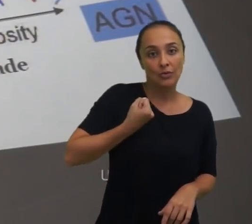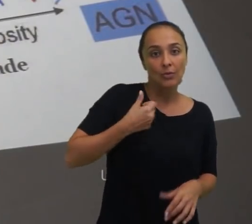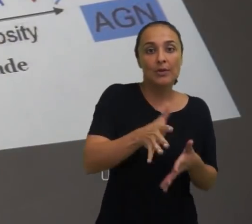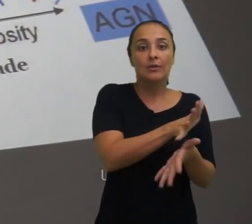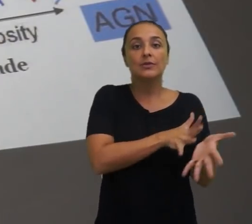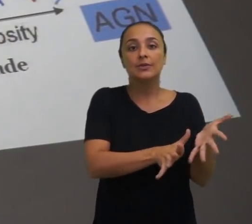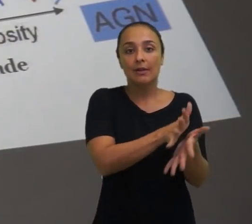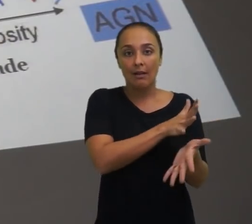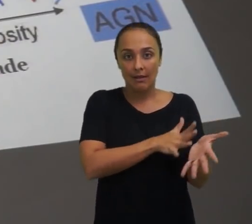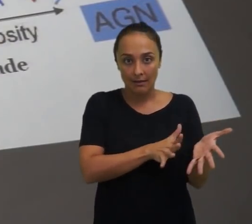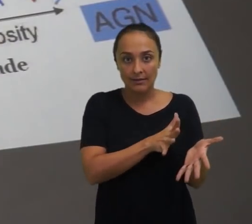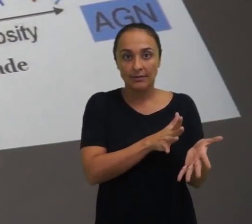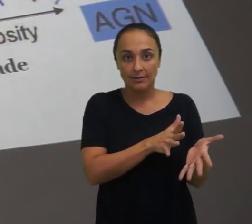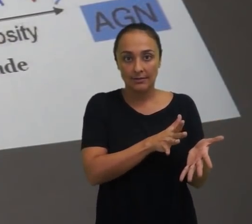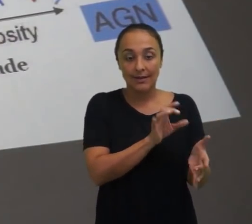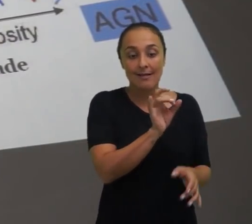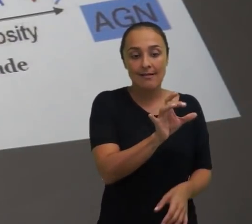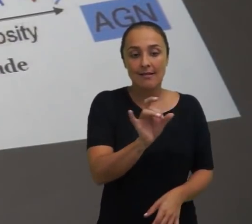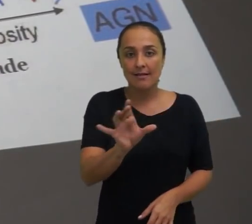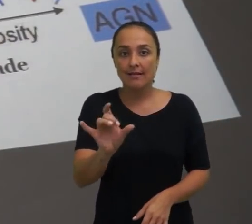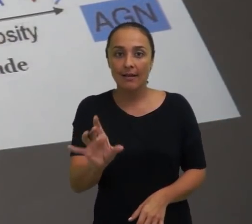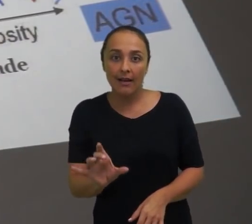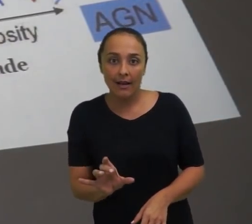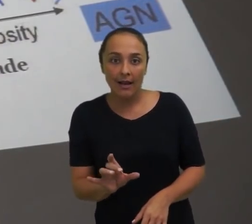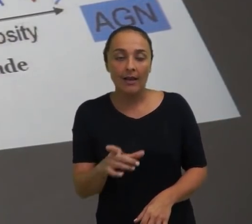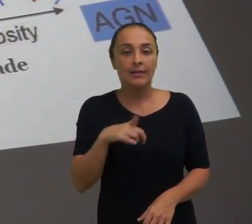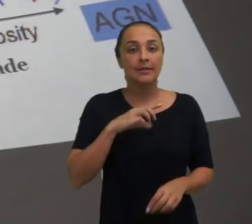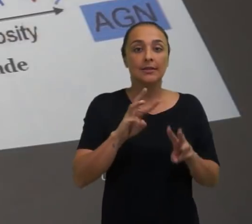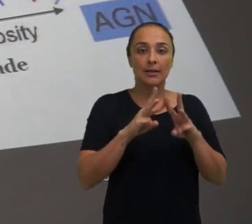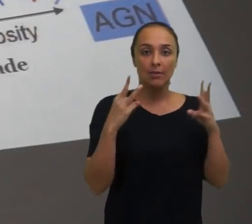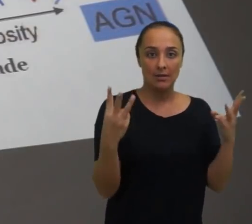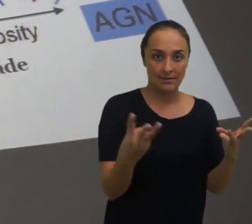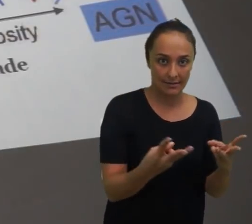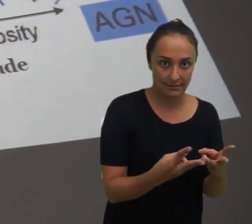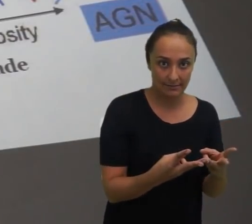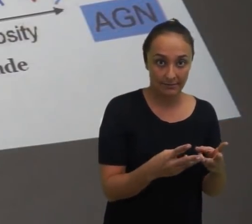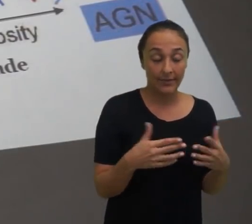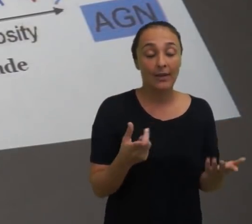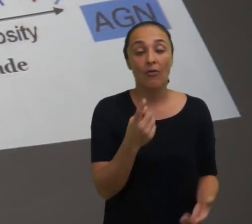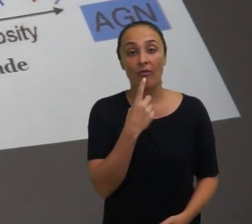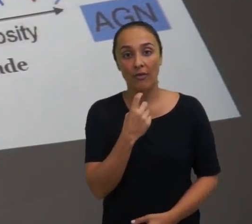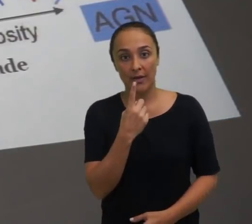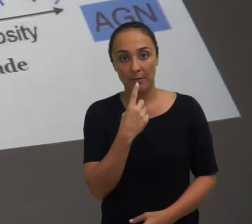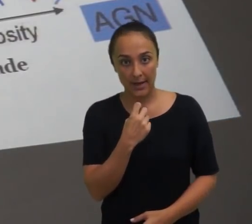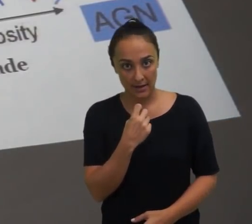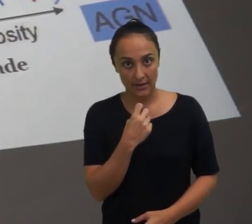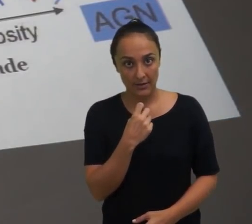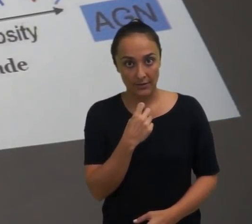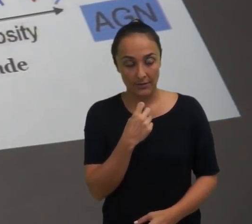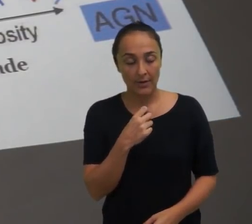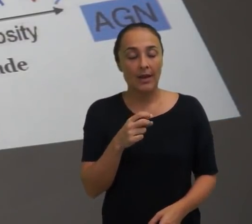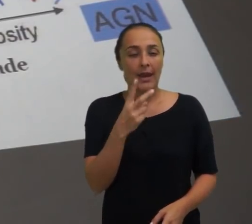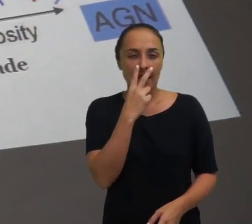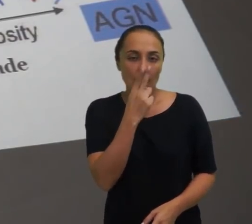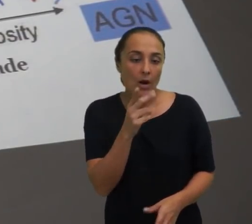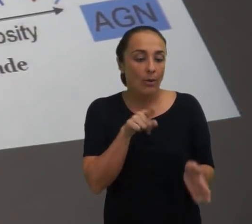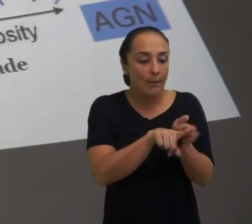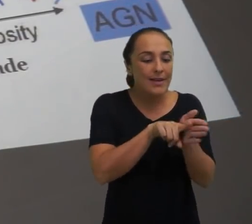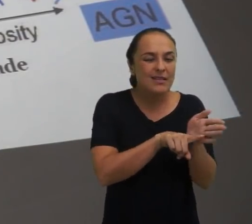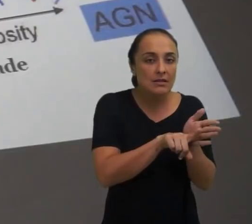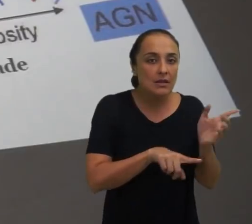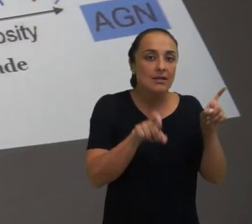azul aqui é o número de galáxias com uma dada massa observado no universo. Os astrônomos olharam lá para o céu